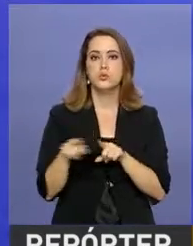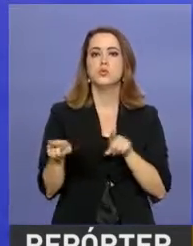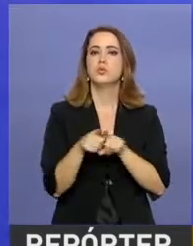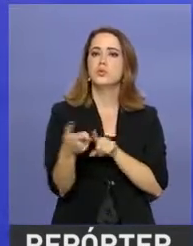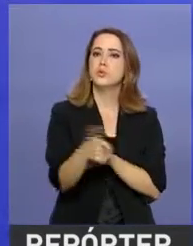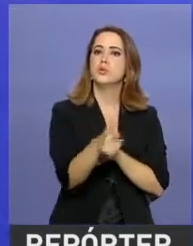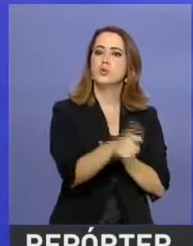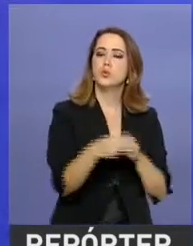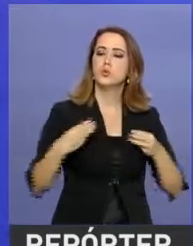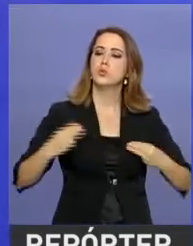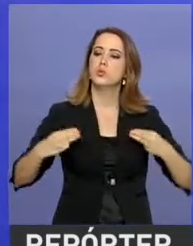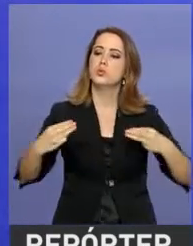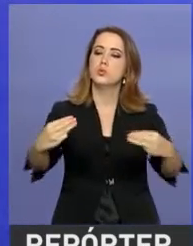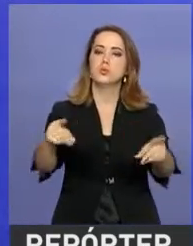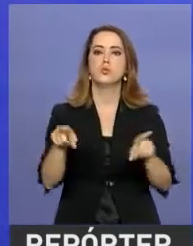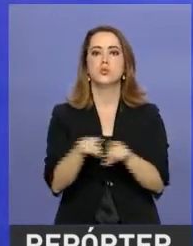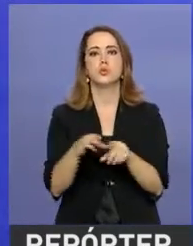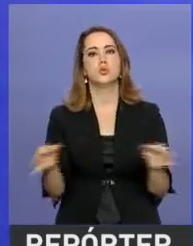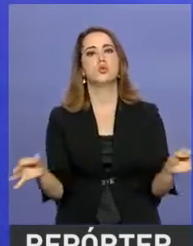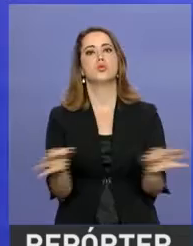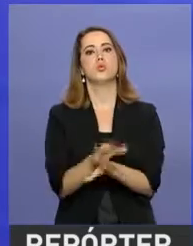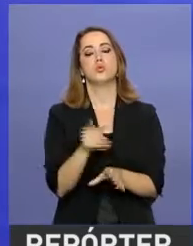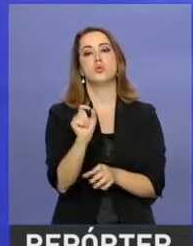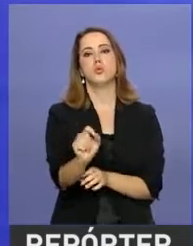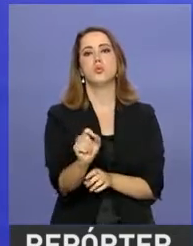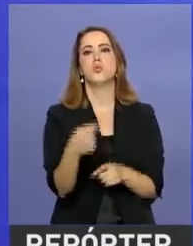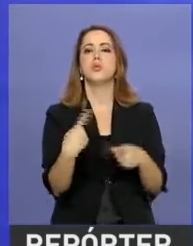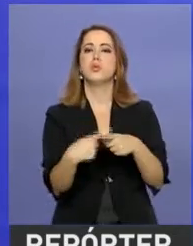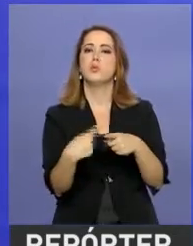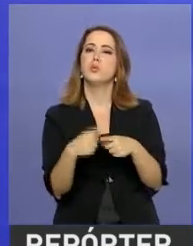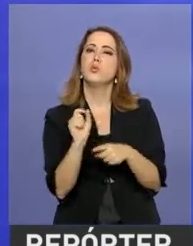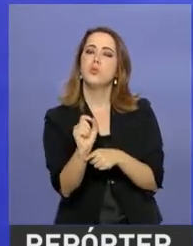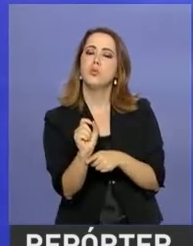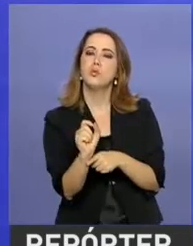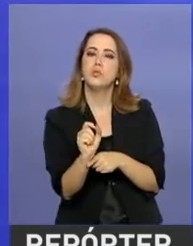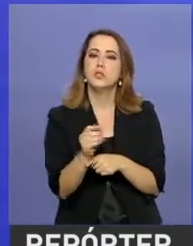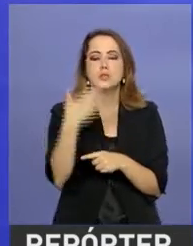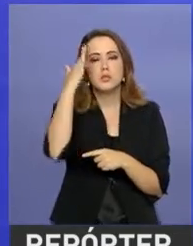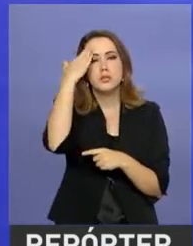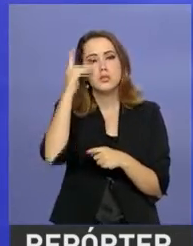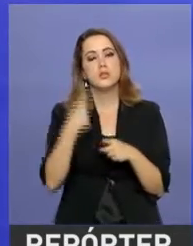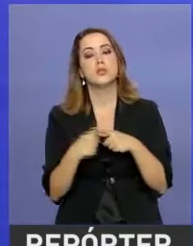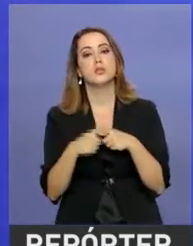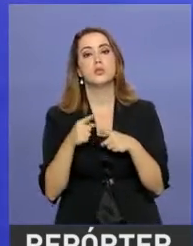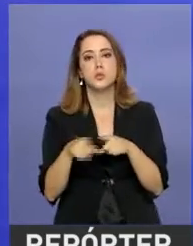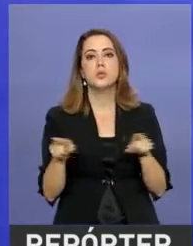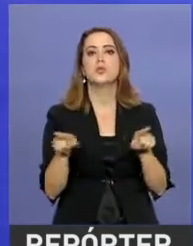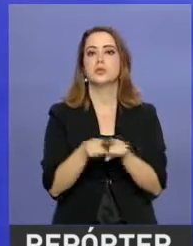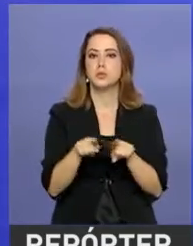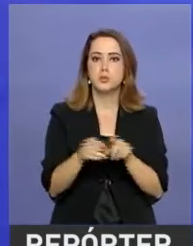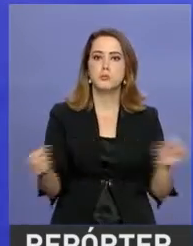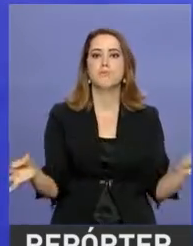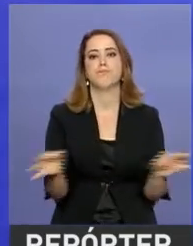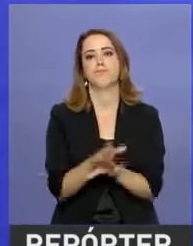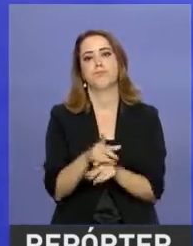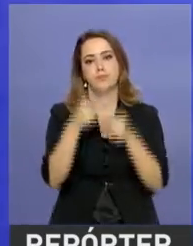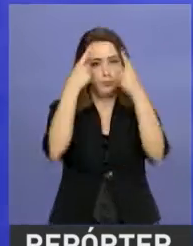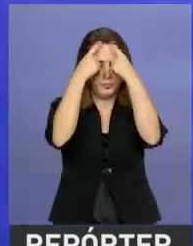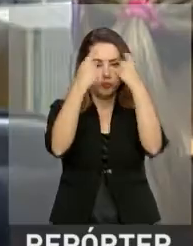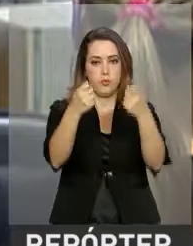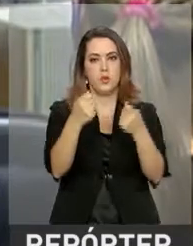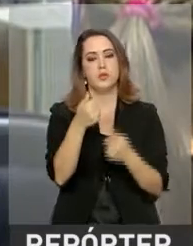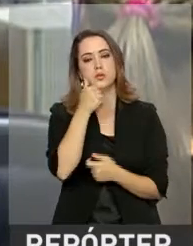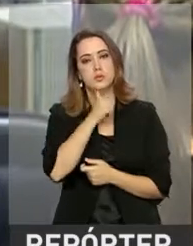com outros ministérios que a gente tentar sanar o motivo pode conhecer qual é o motivo e também para tentar sanar a questão da violência contra a mulher